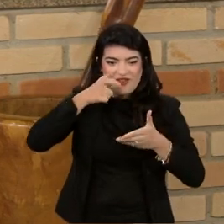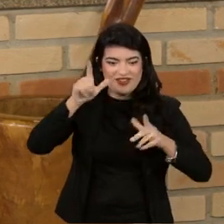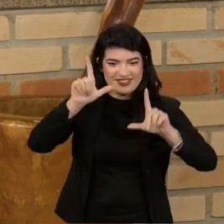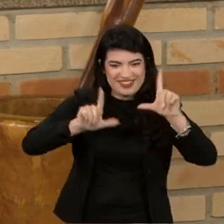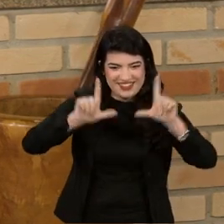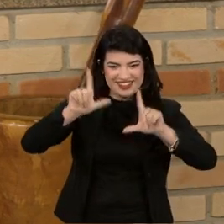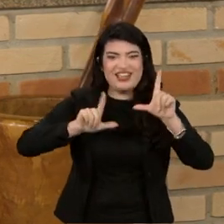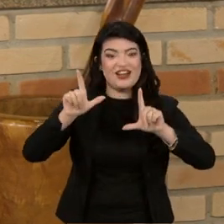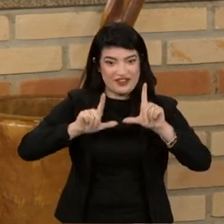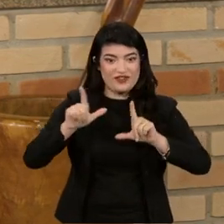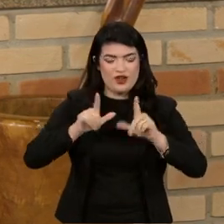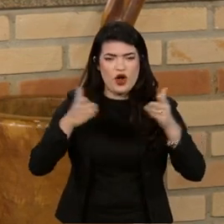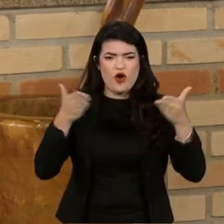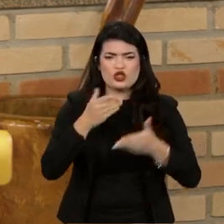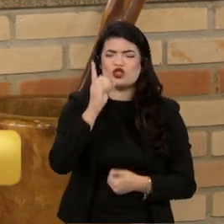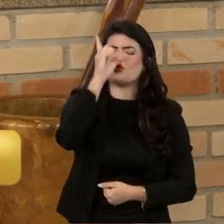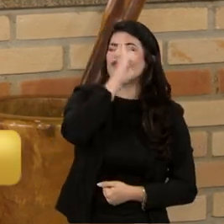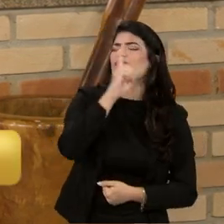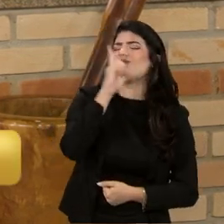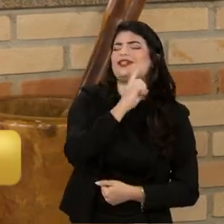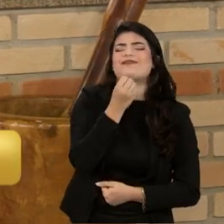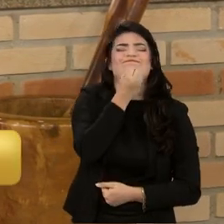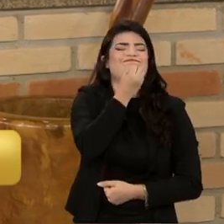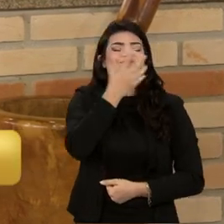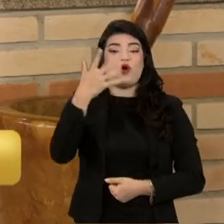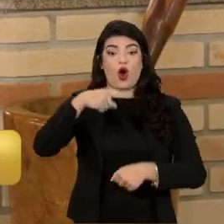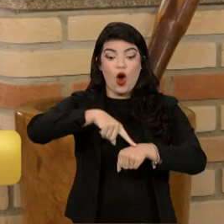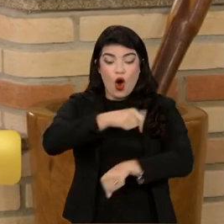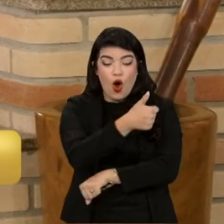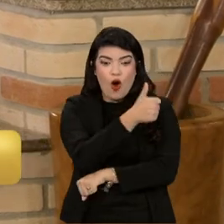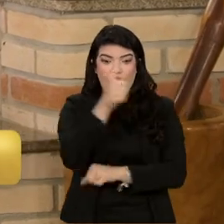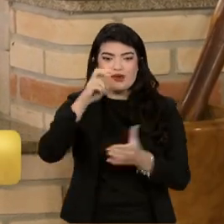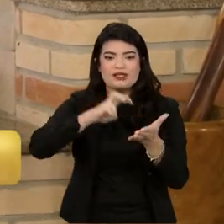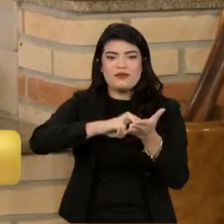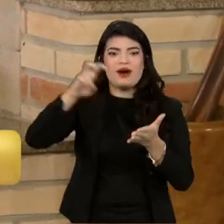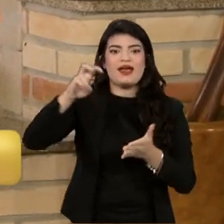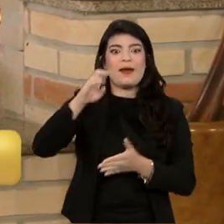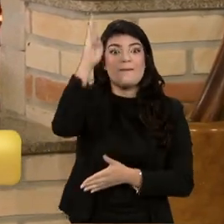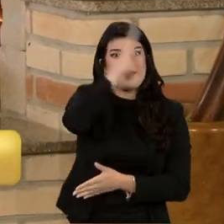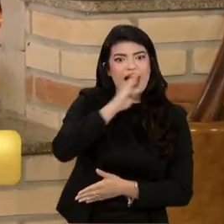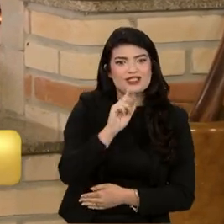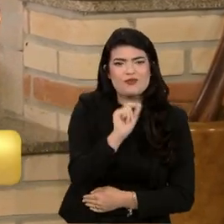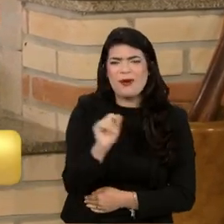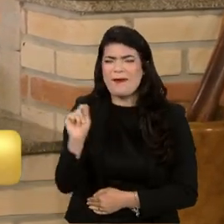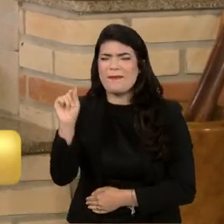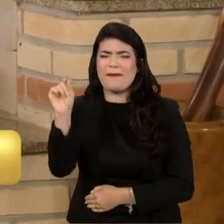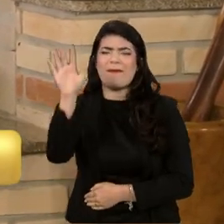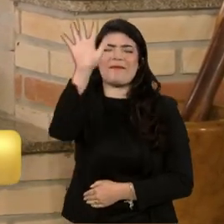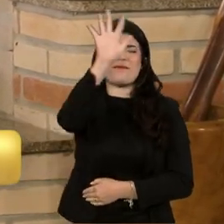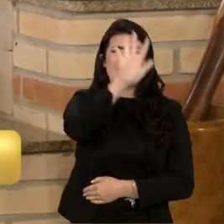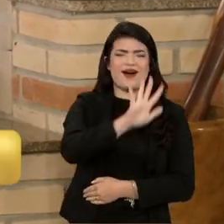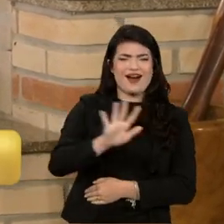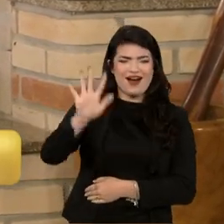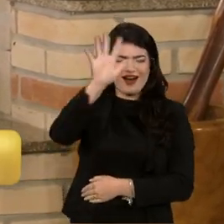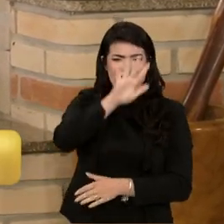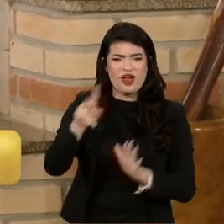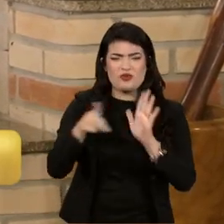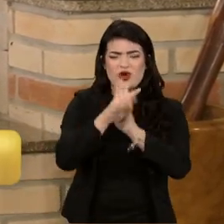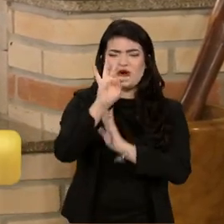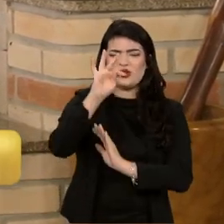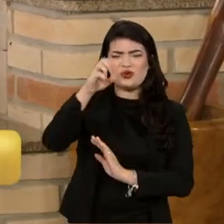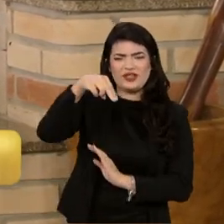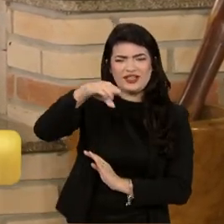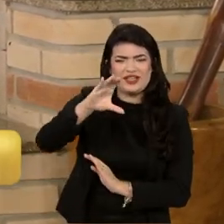programa, nesse domingo gostoso, 11 horas da manhã, para todo o Brasil, esse Brasil grande, terra de Tom, terra